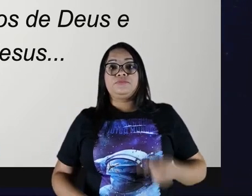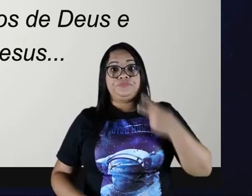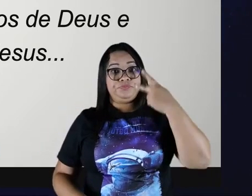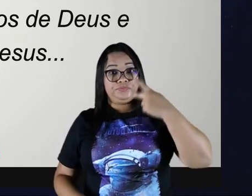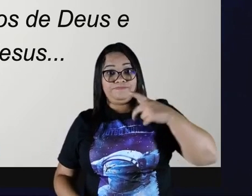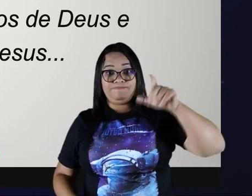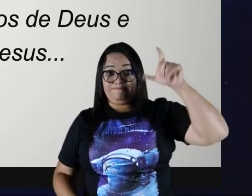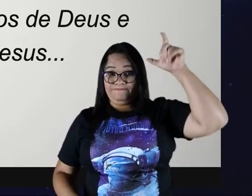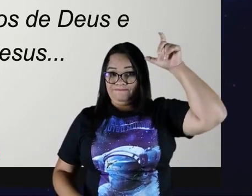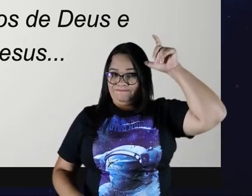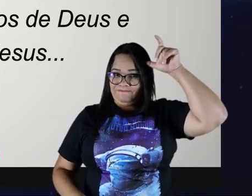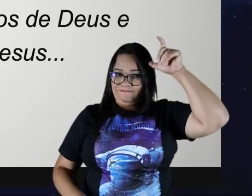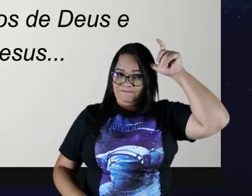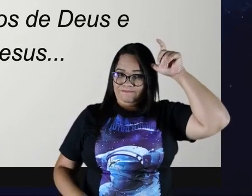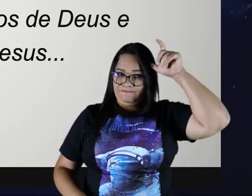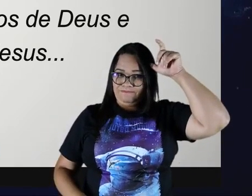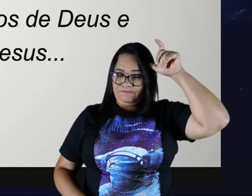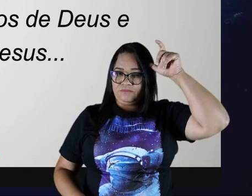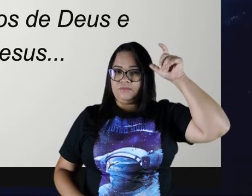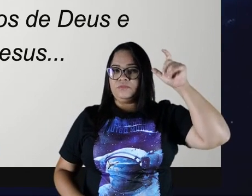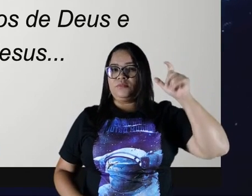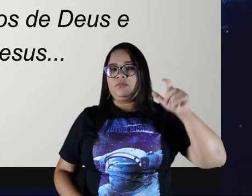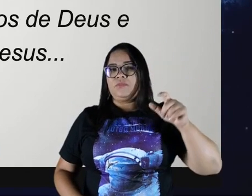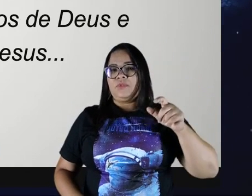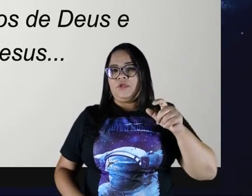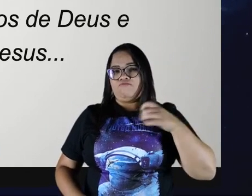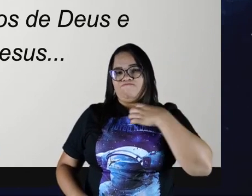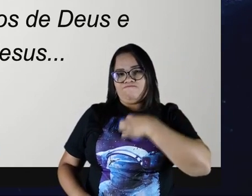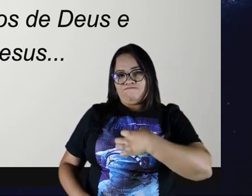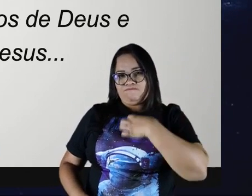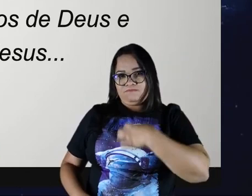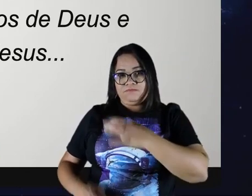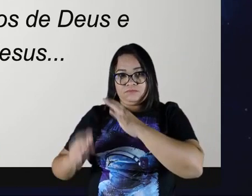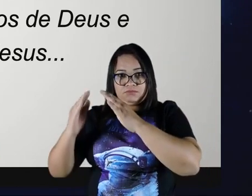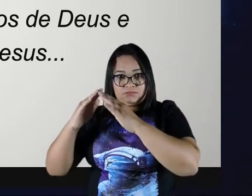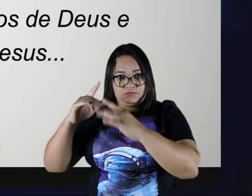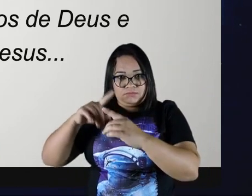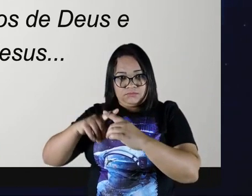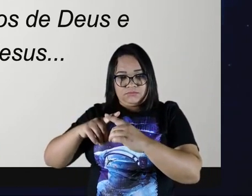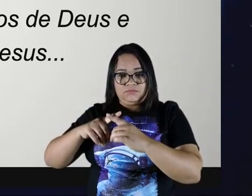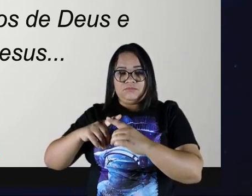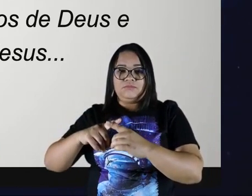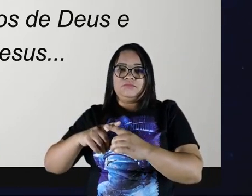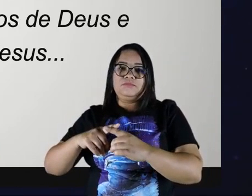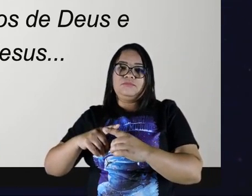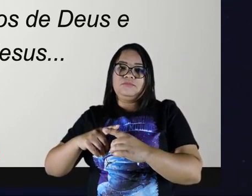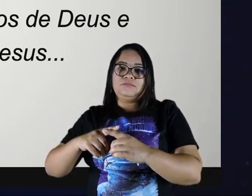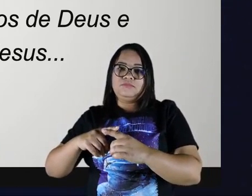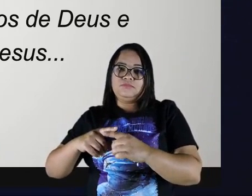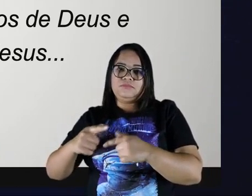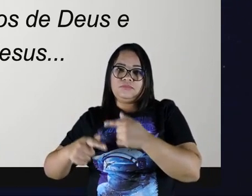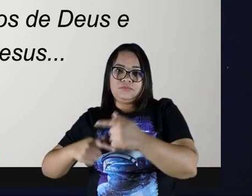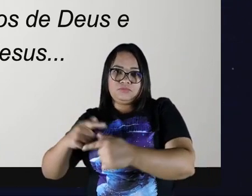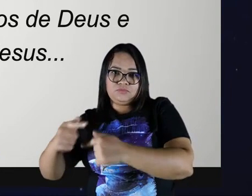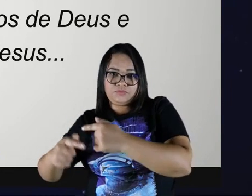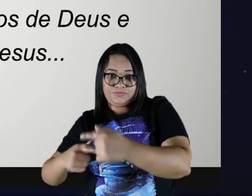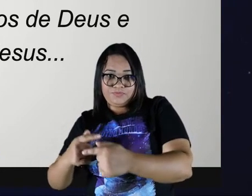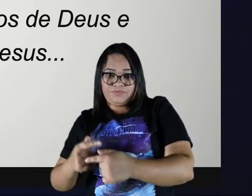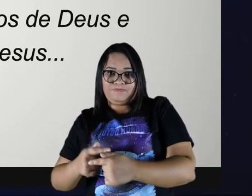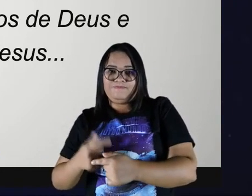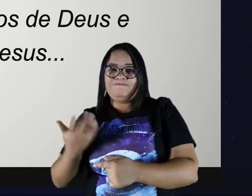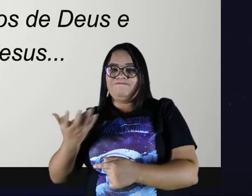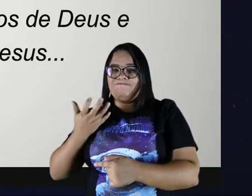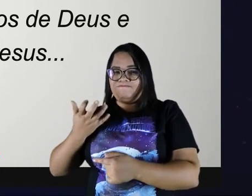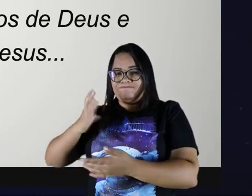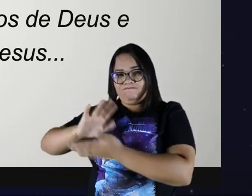mulher, o dragão irou-se contra a mulher e foi pelejar contra os restantes, a descendência, os